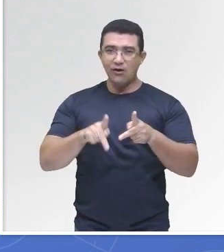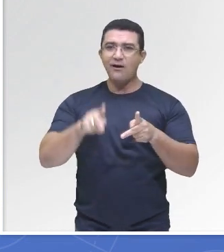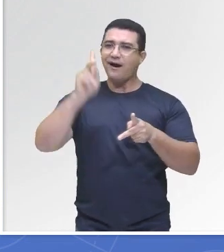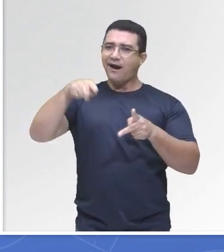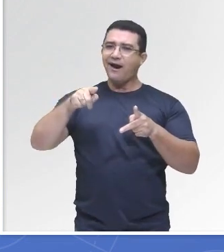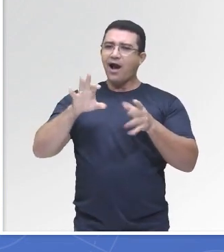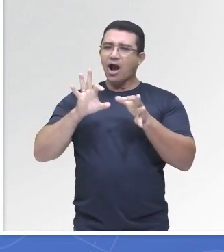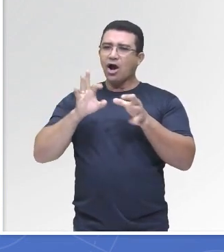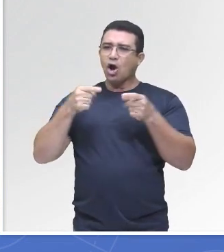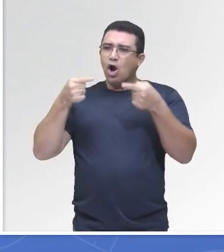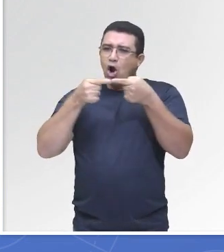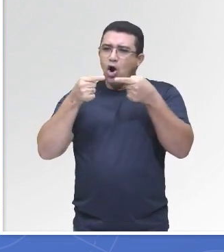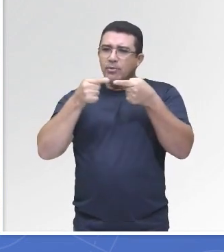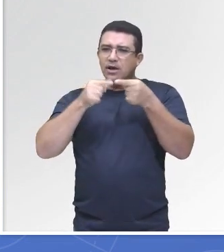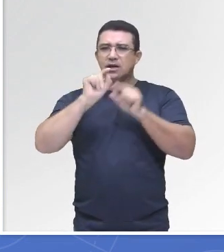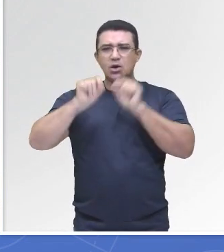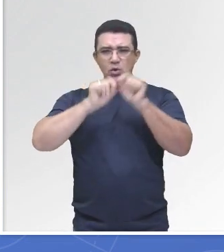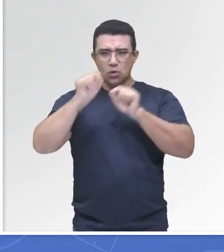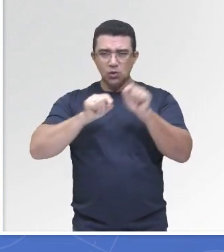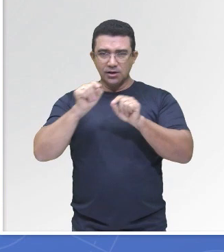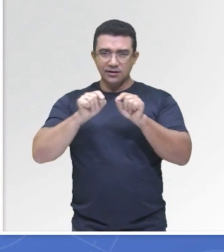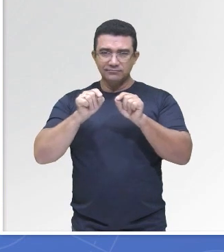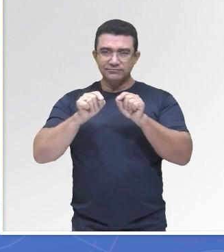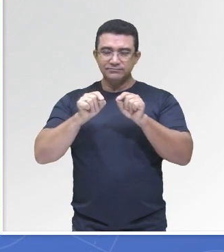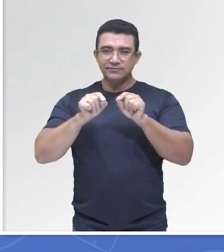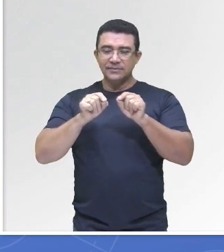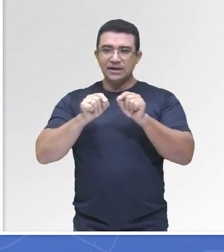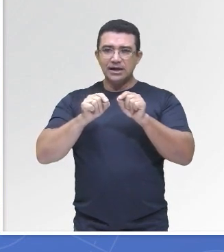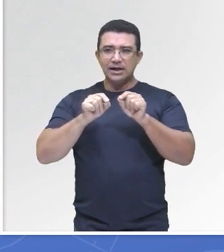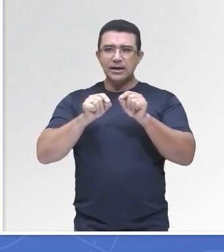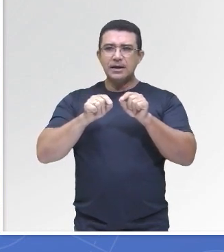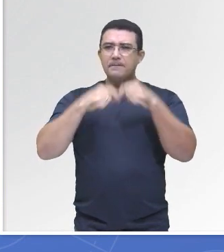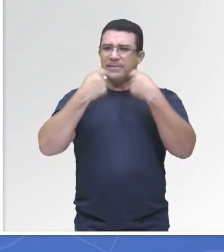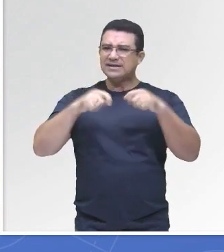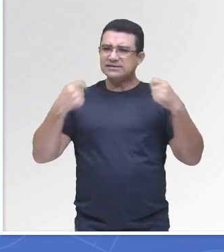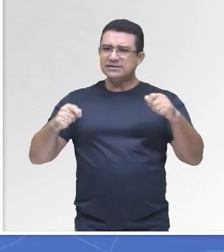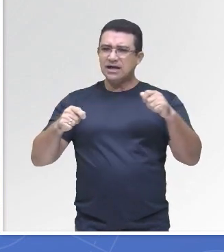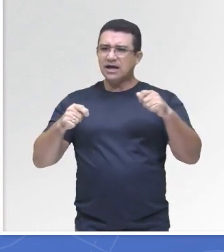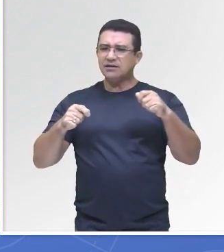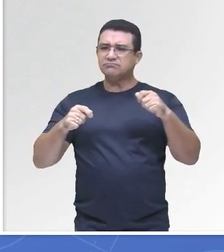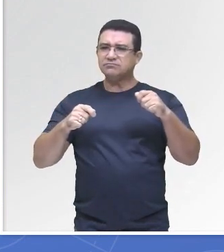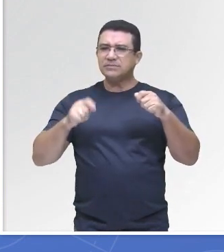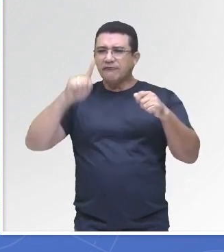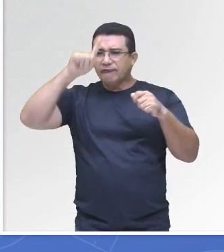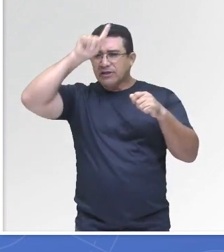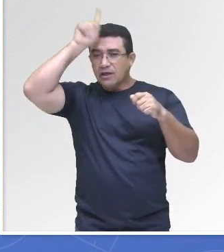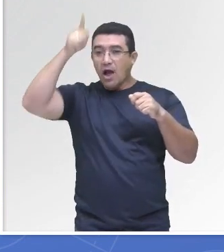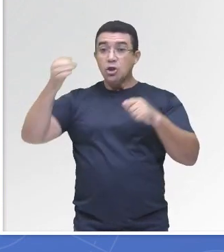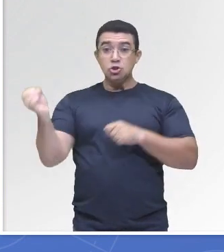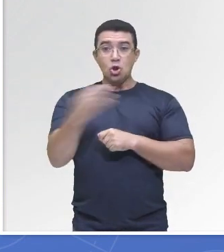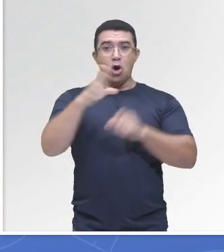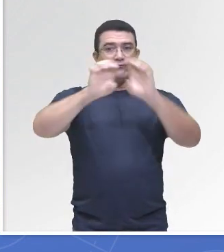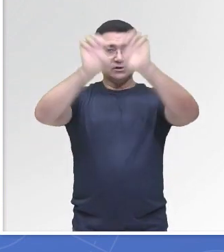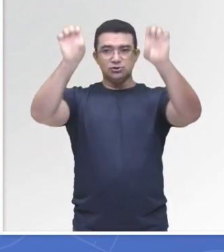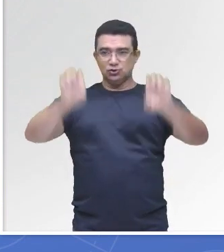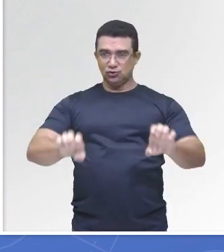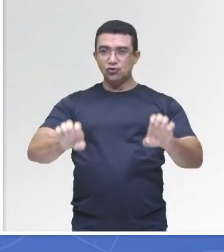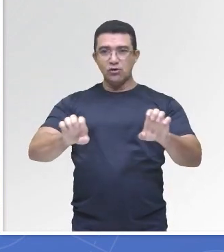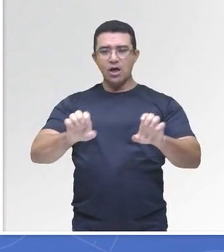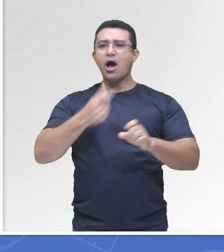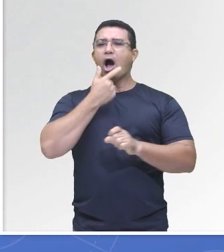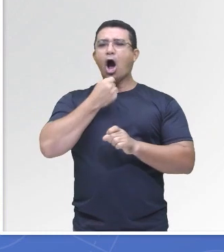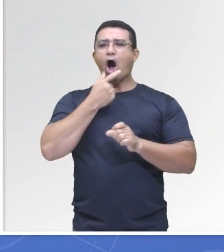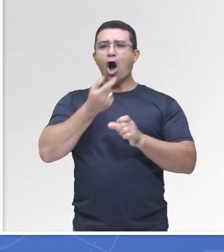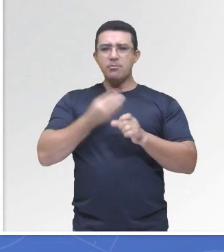ligado à necessidade de criação de novas estruturas do homem em sociedade,